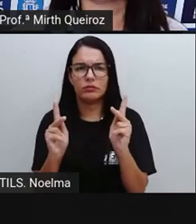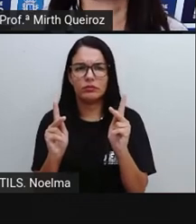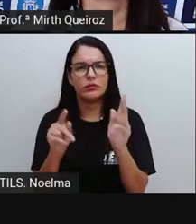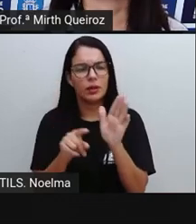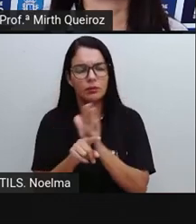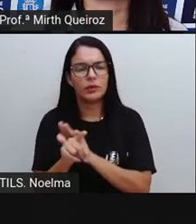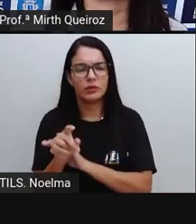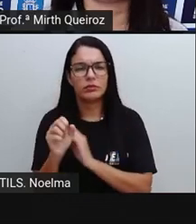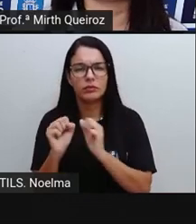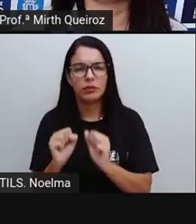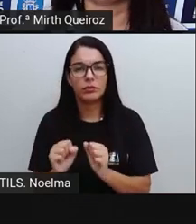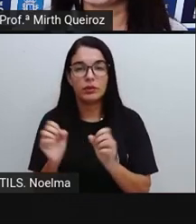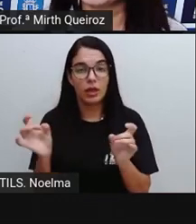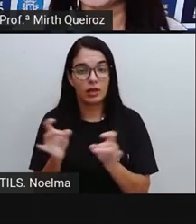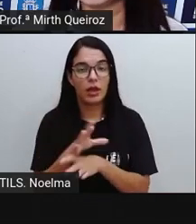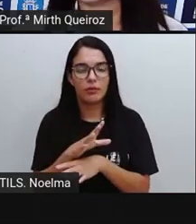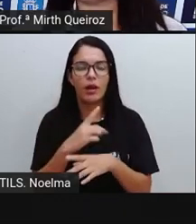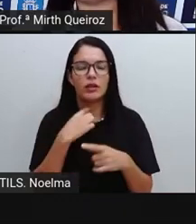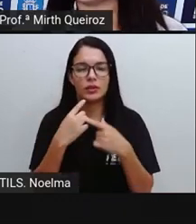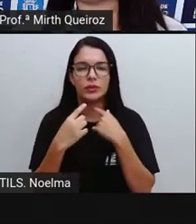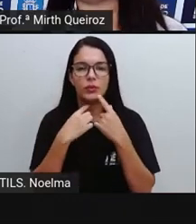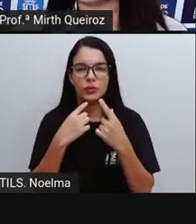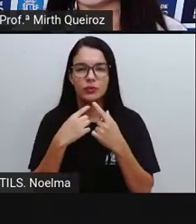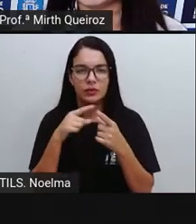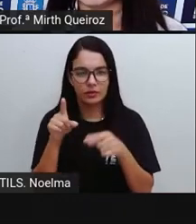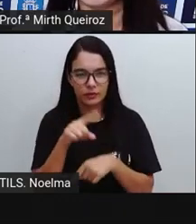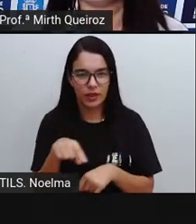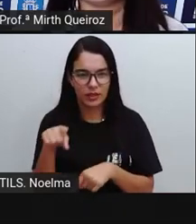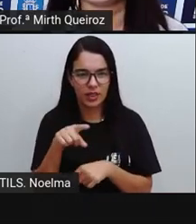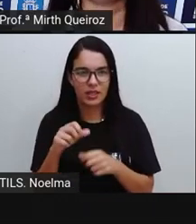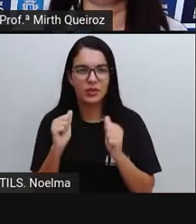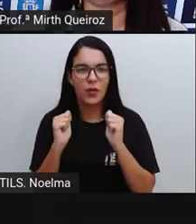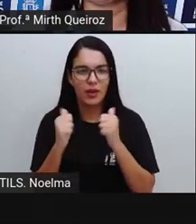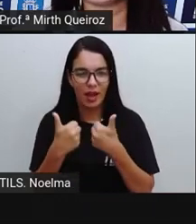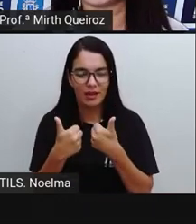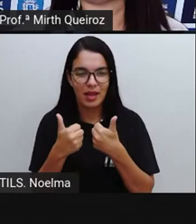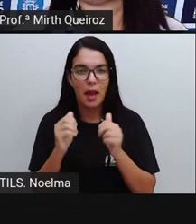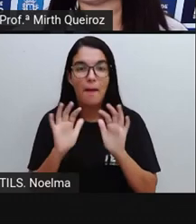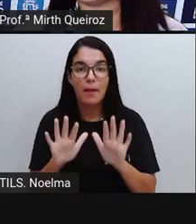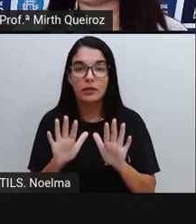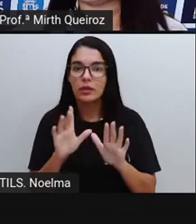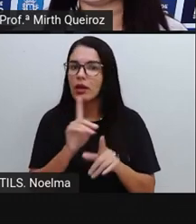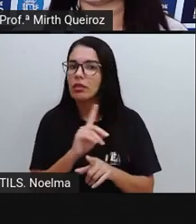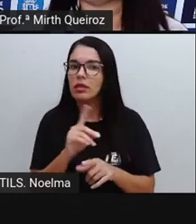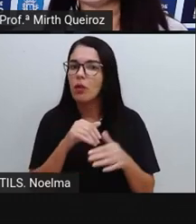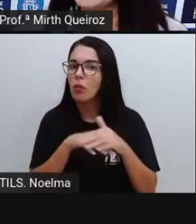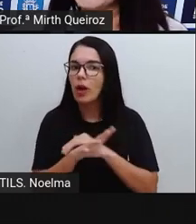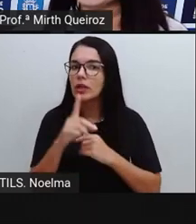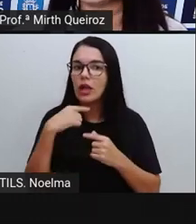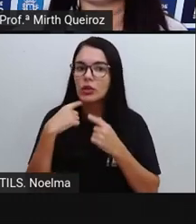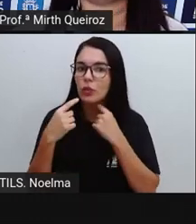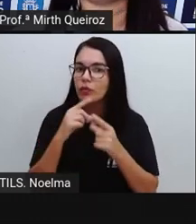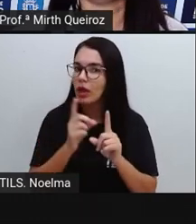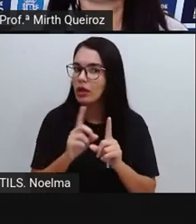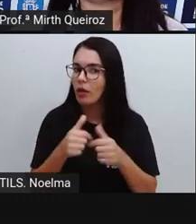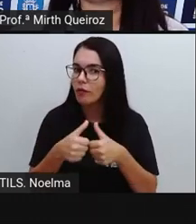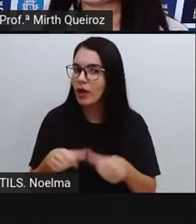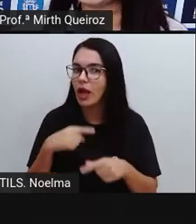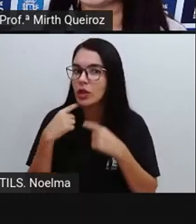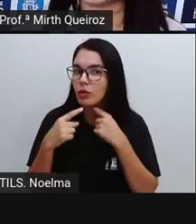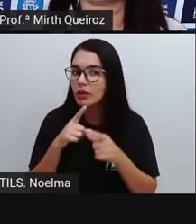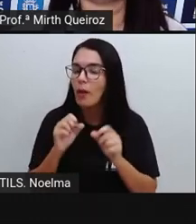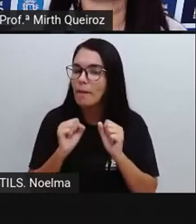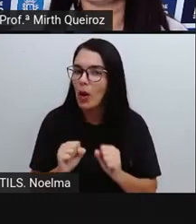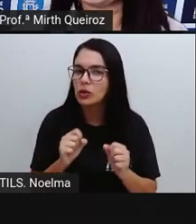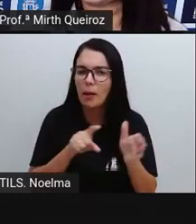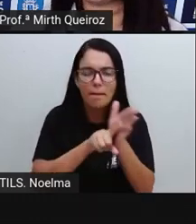professora, vocês podem estar tirando essas dúvidas de vocês. Mas não guardem essas dúvidas, não fiquem com dúvida. Pesquise